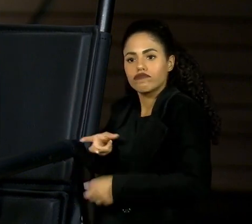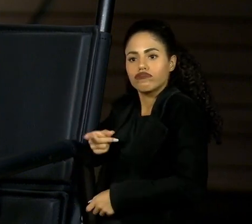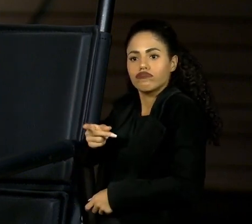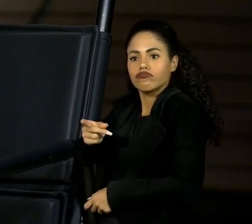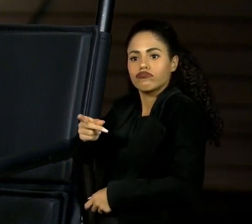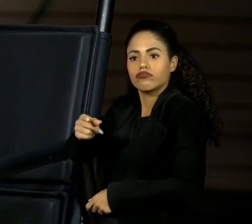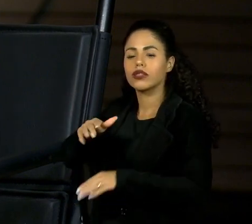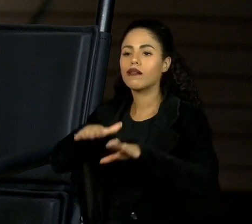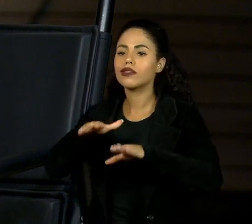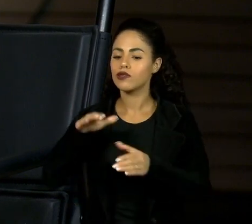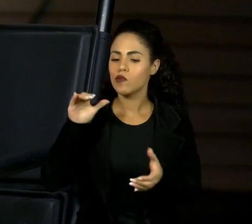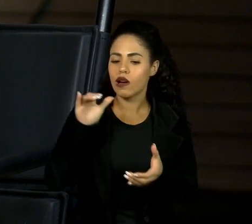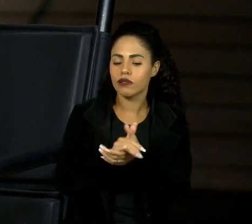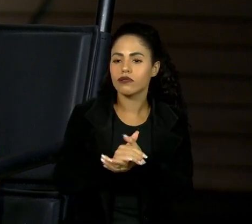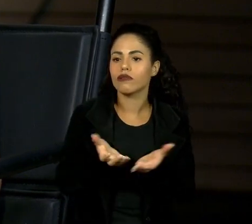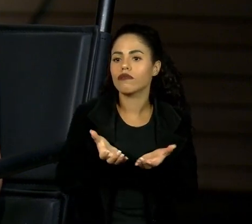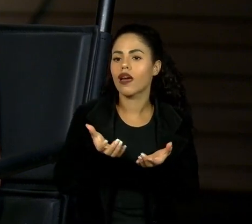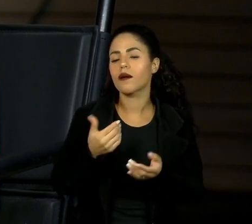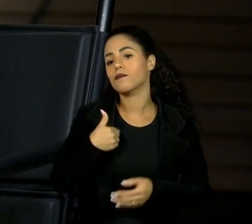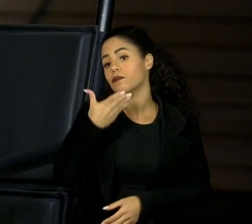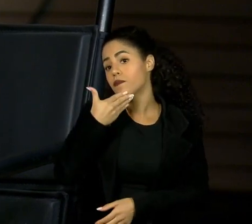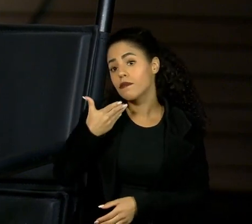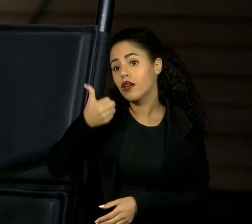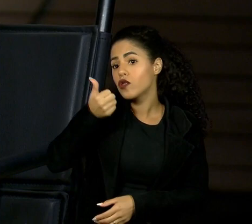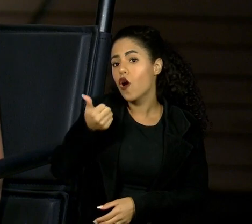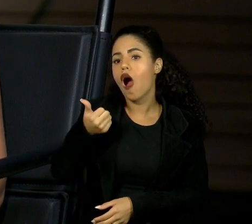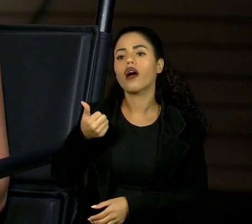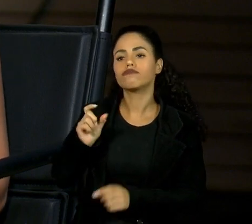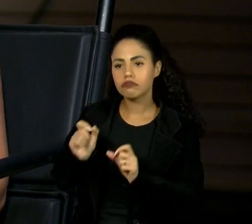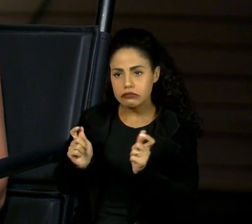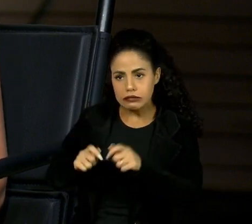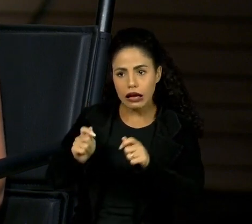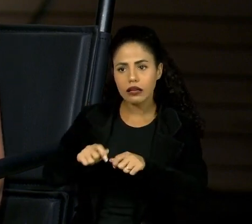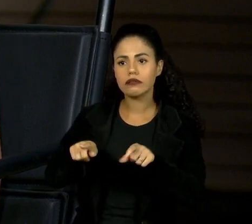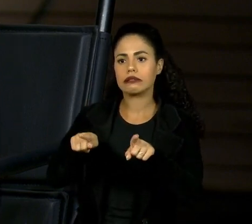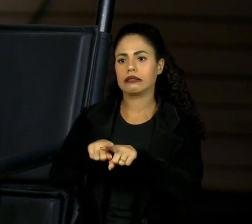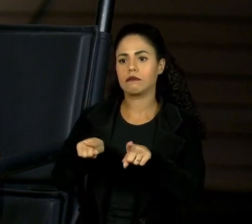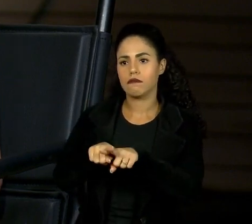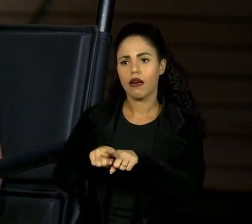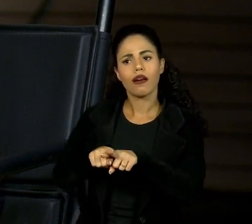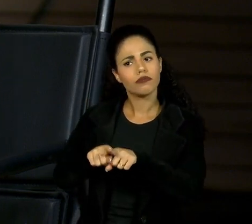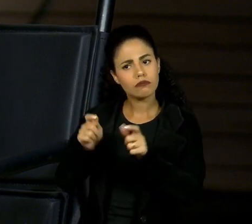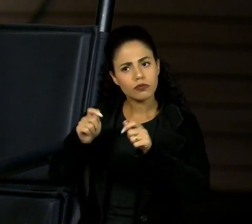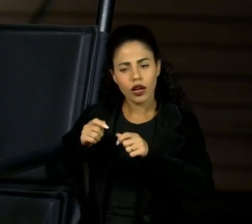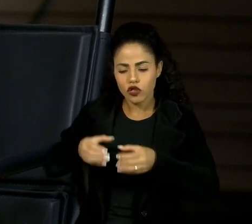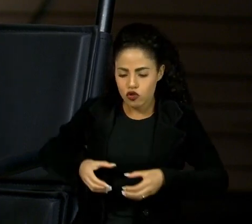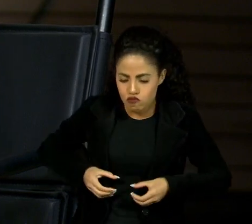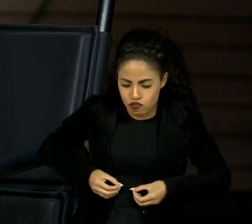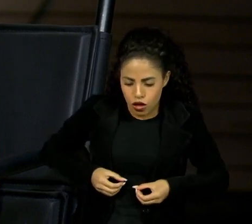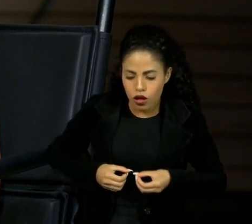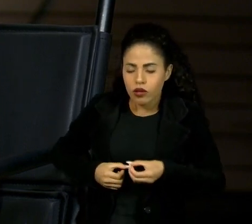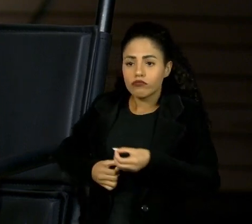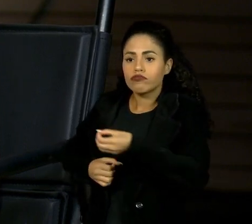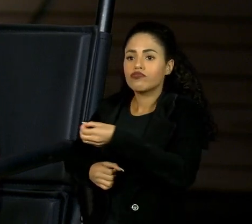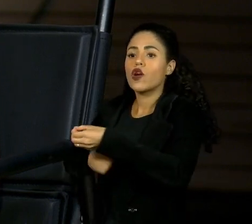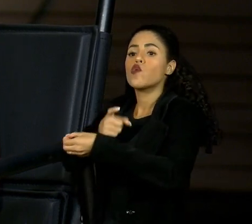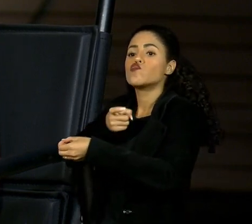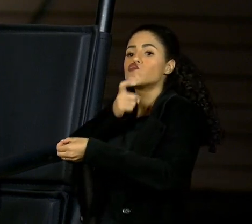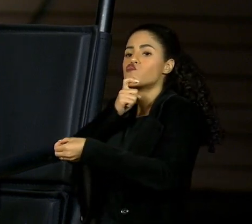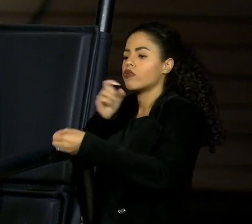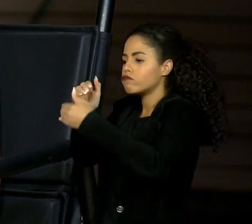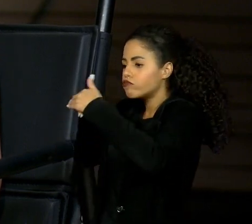estável, muitas vezes eles preferem até congelar embriões. Mas na maior parte das vezes a gente indica o congelamento de